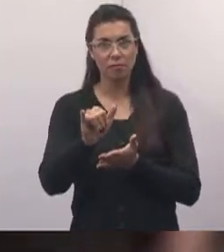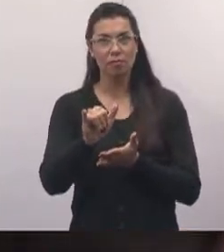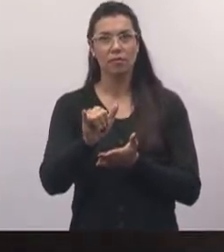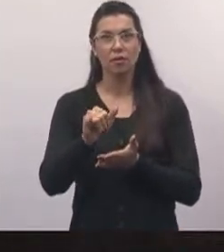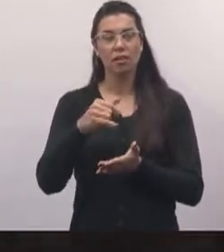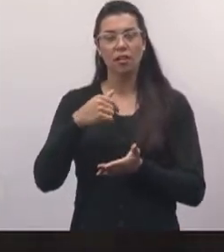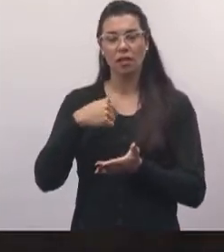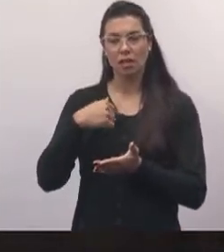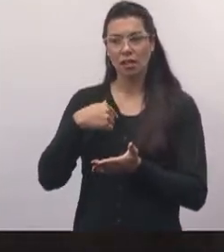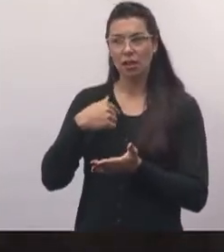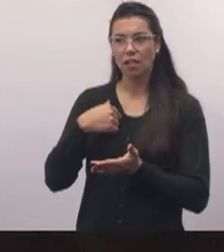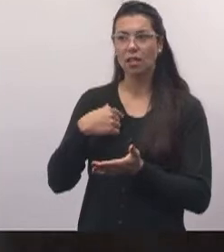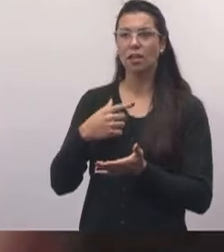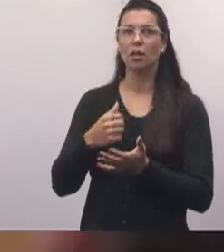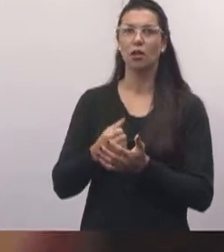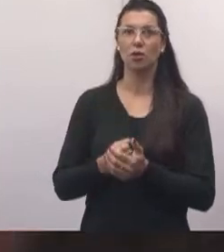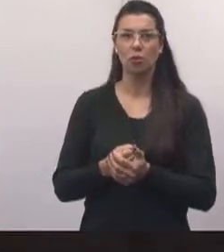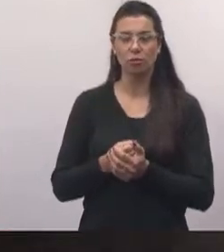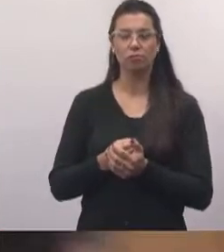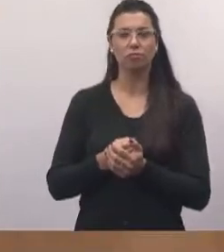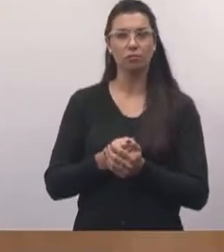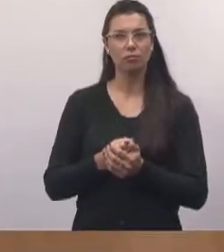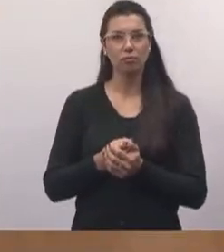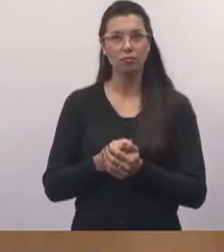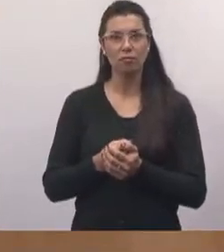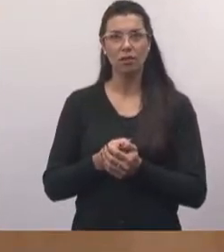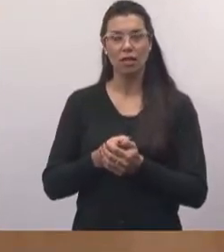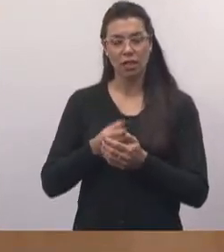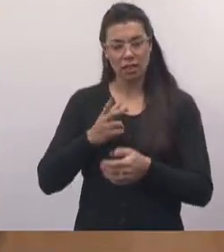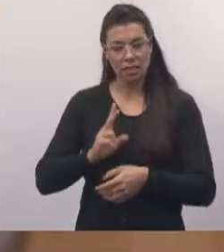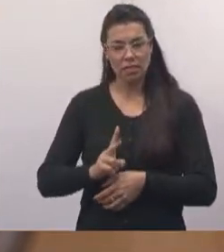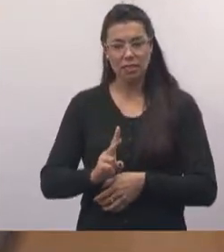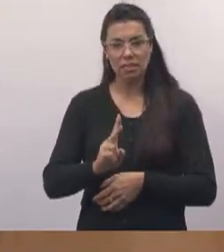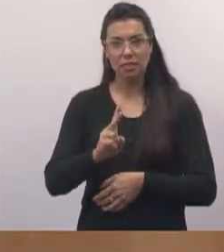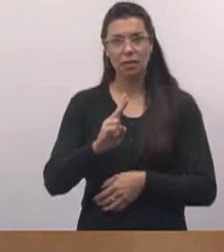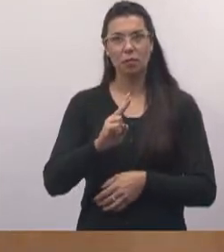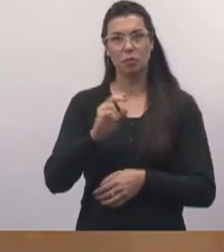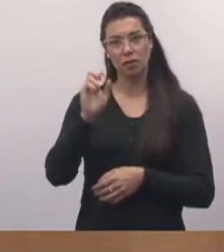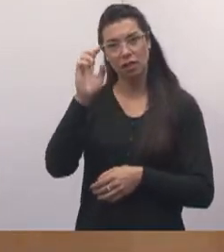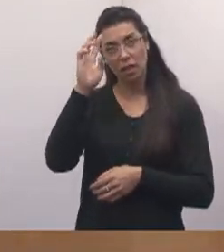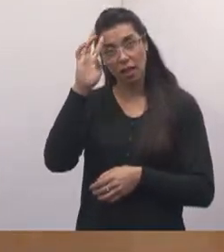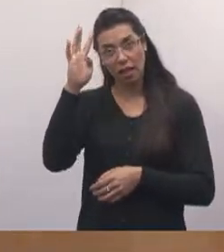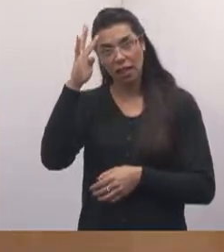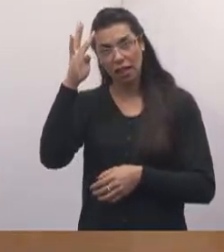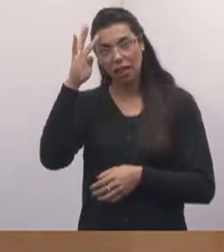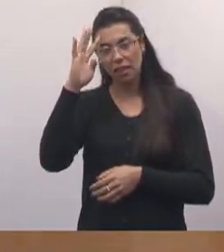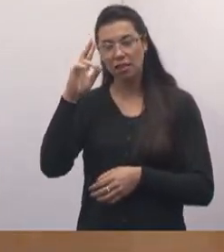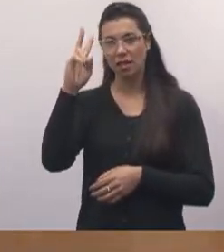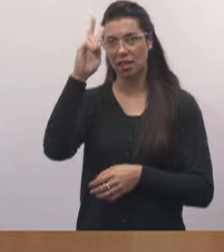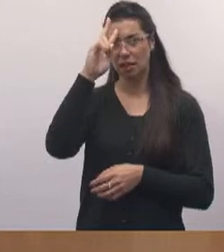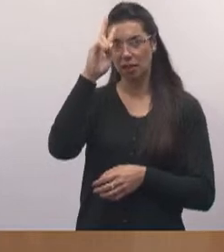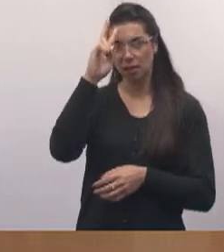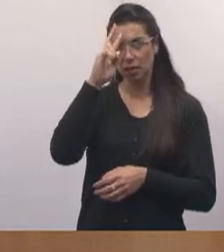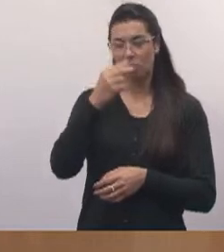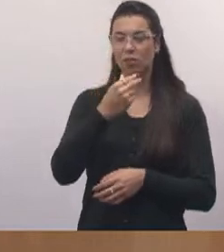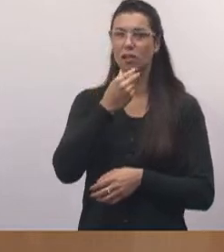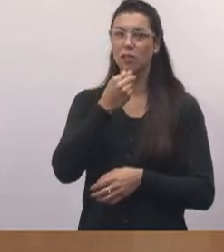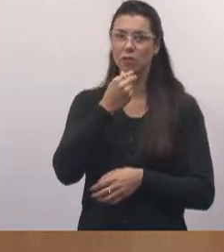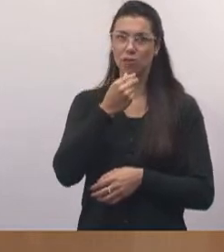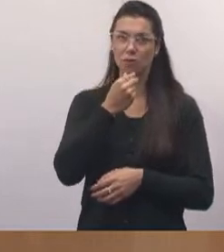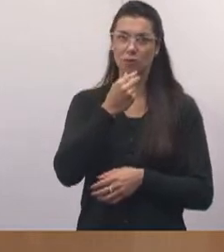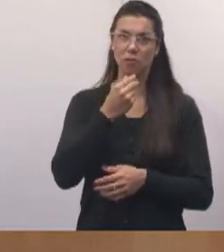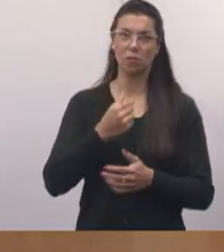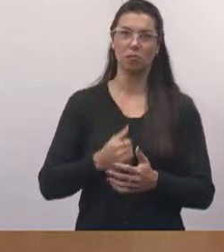espelho, Valmir, não se quebre, que você sempre vai estar refletindo boas coisas da política para esse